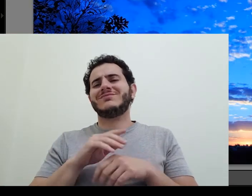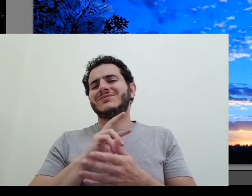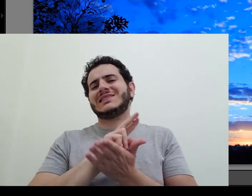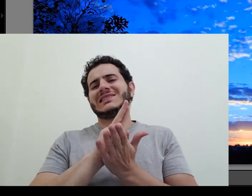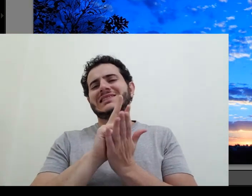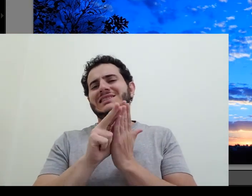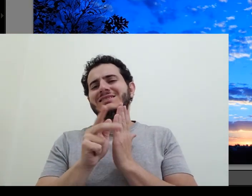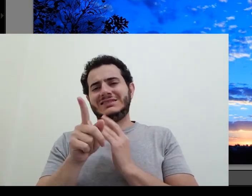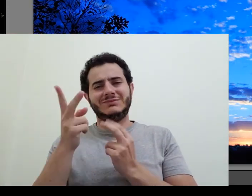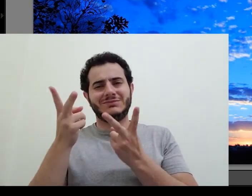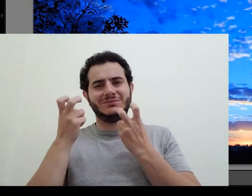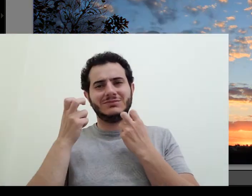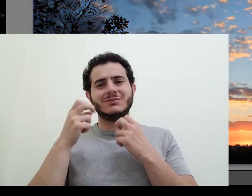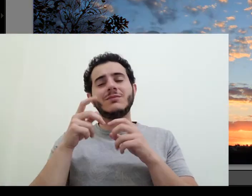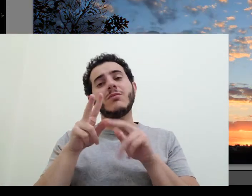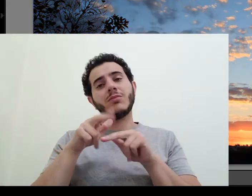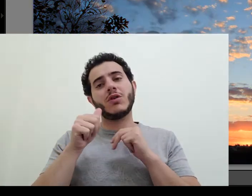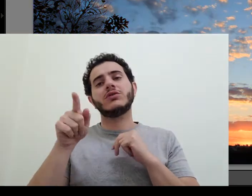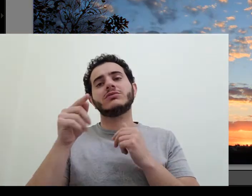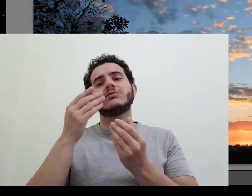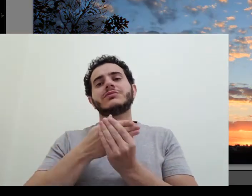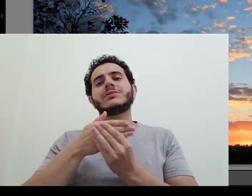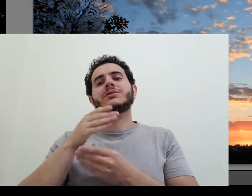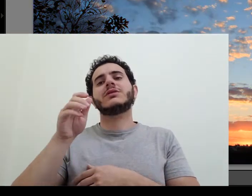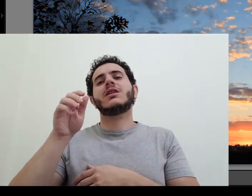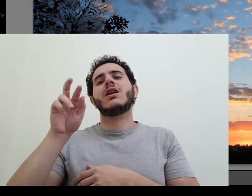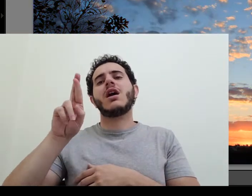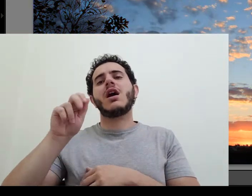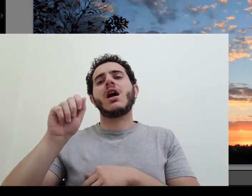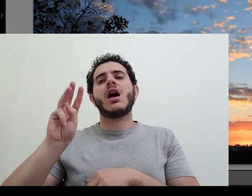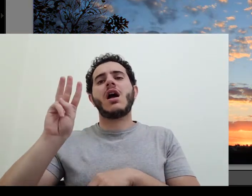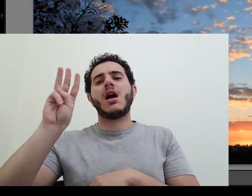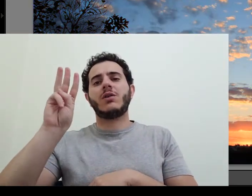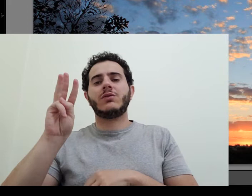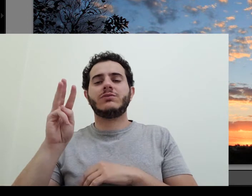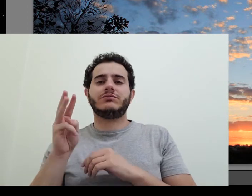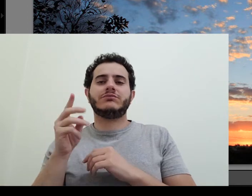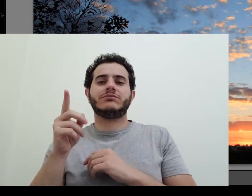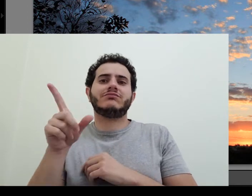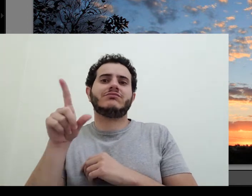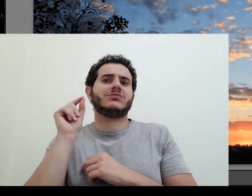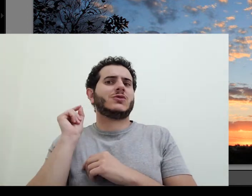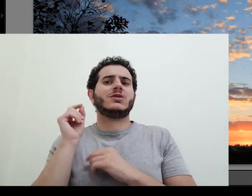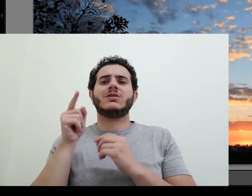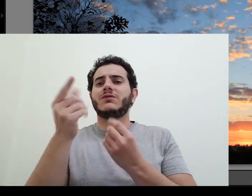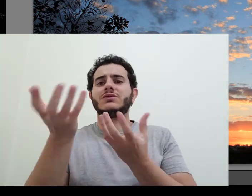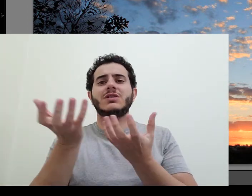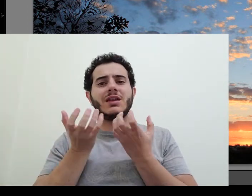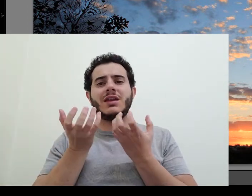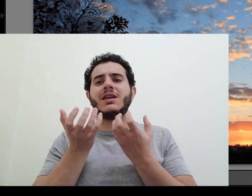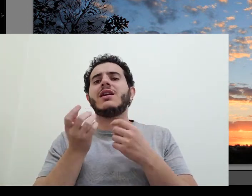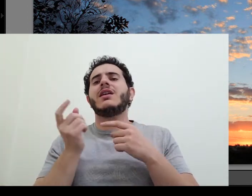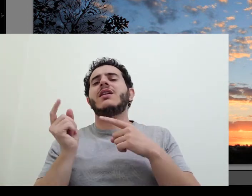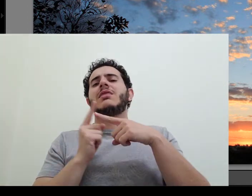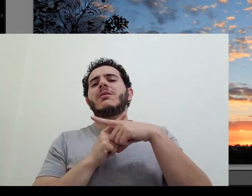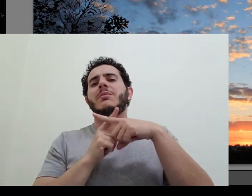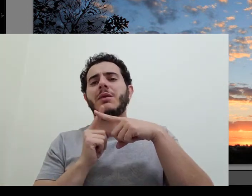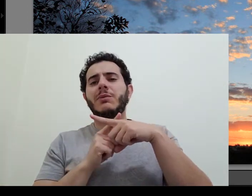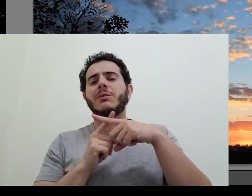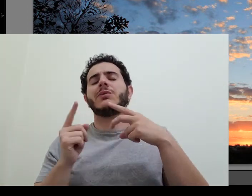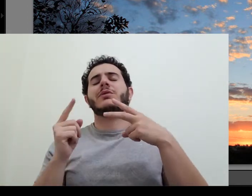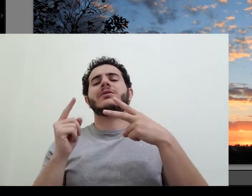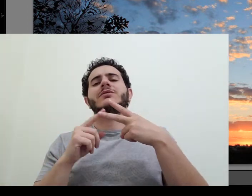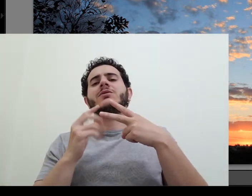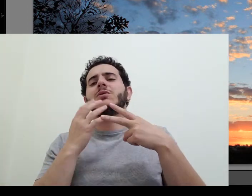Você não está adicionando cor, você está escolhendo exatamente o balanço de branco que você quer, em temperatura de Kelvin, temperatura